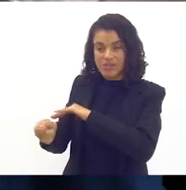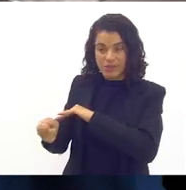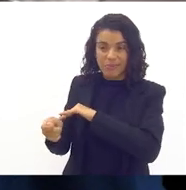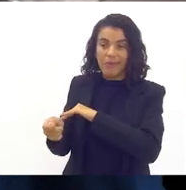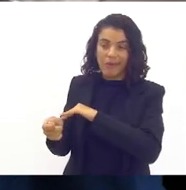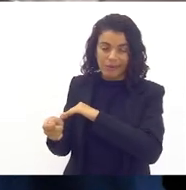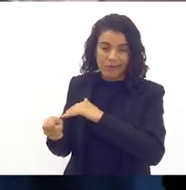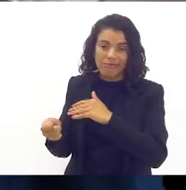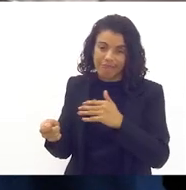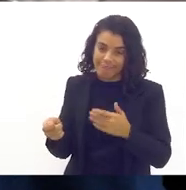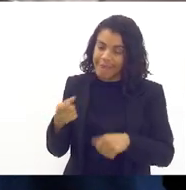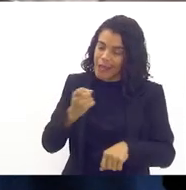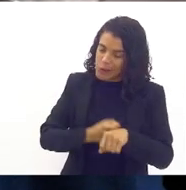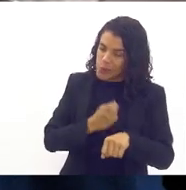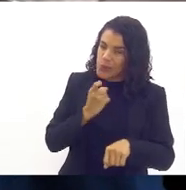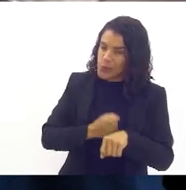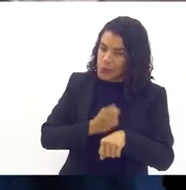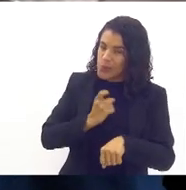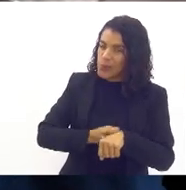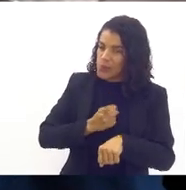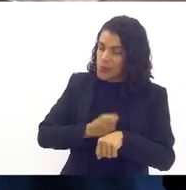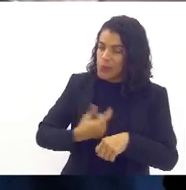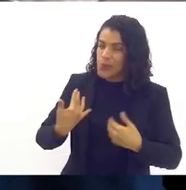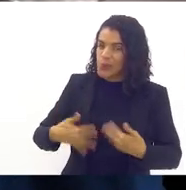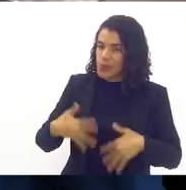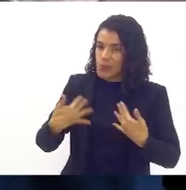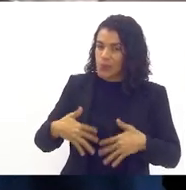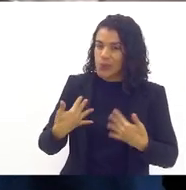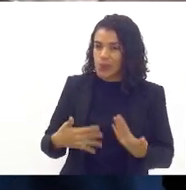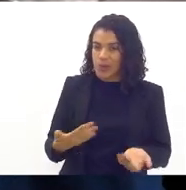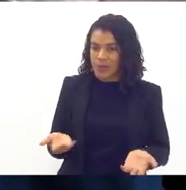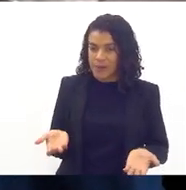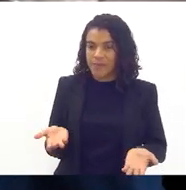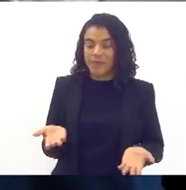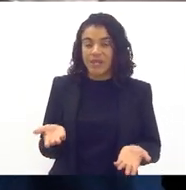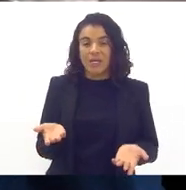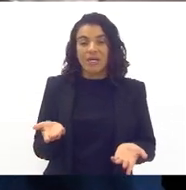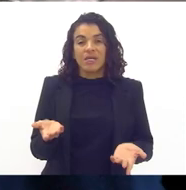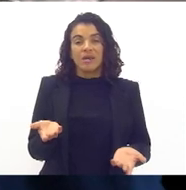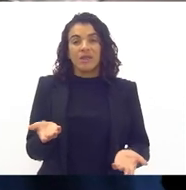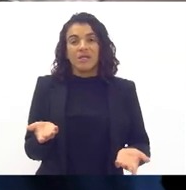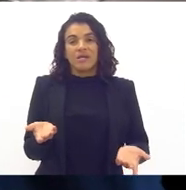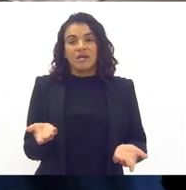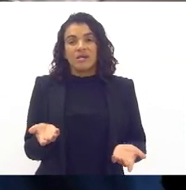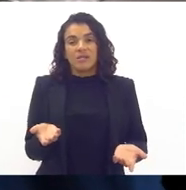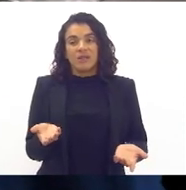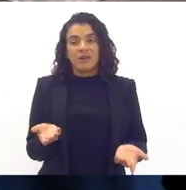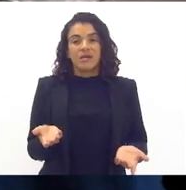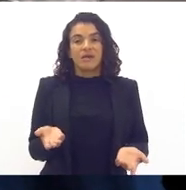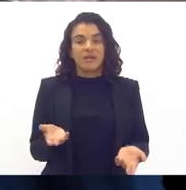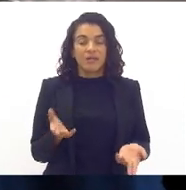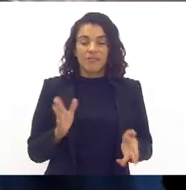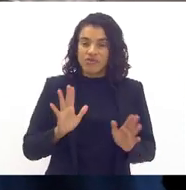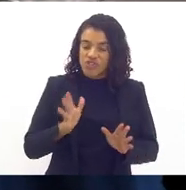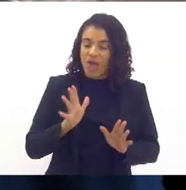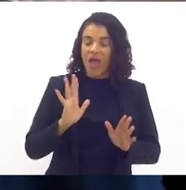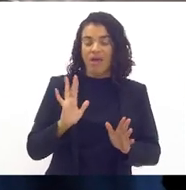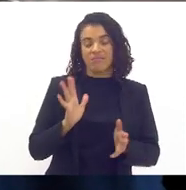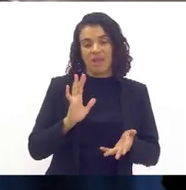É duro, é duro. E isso está acontecendo